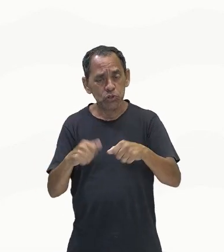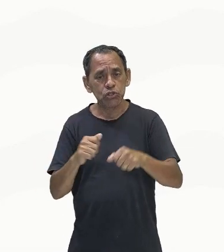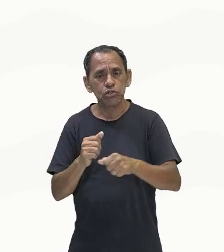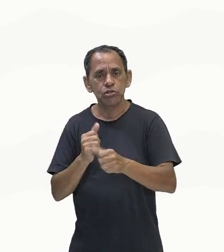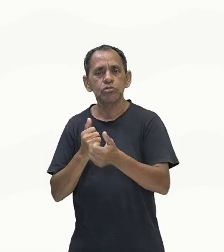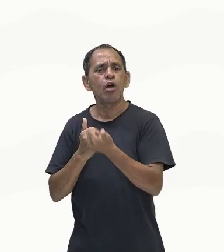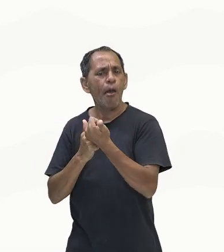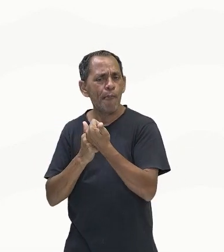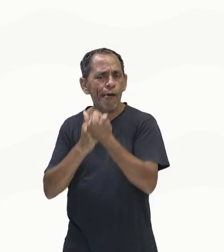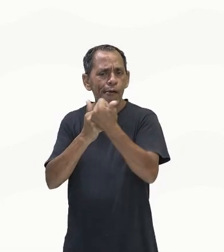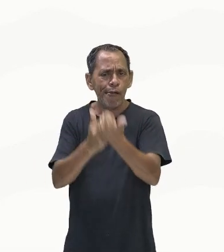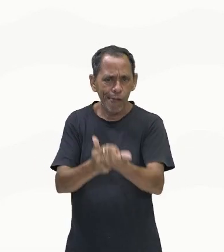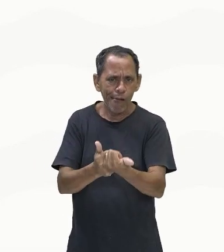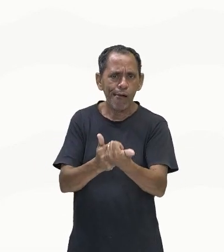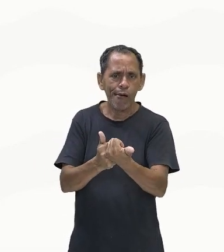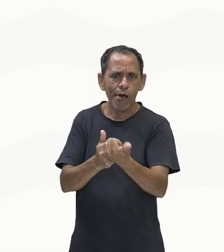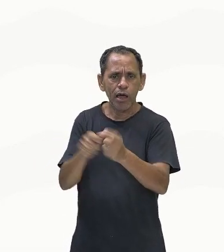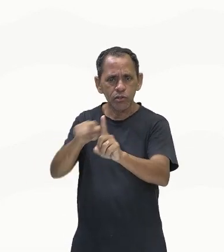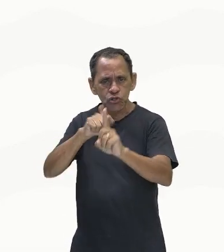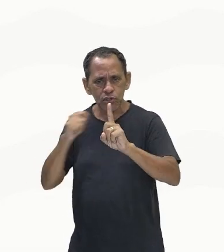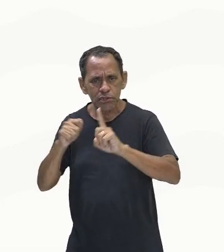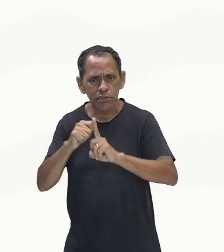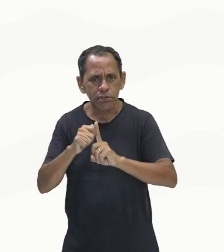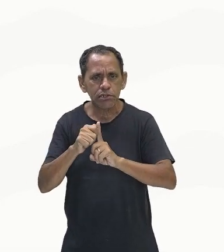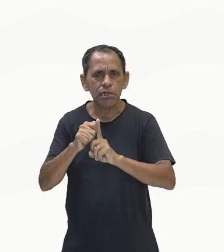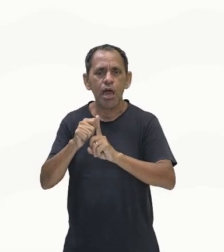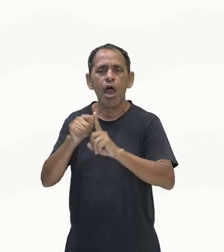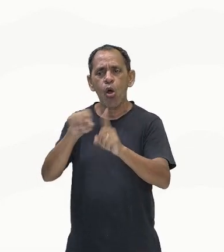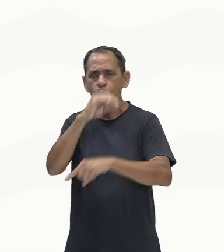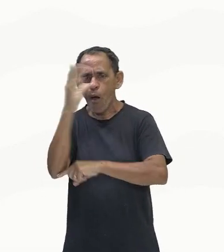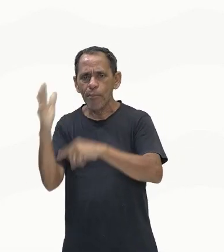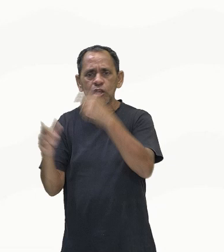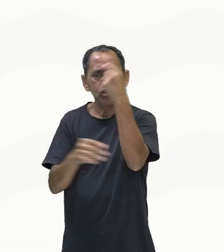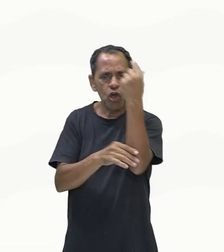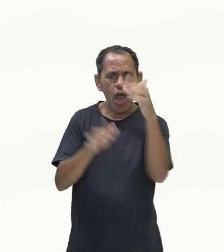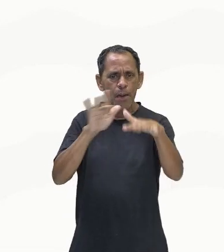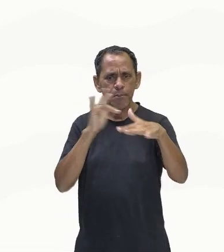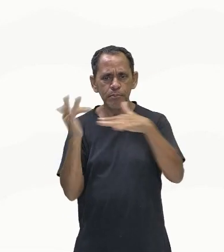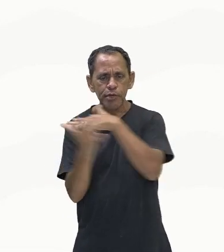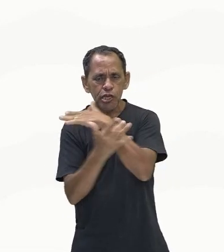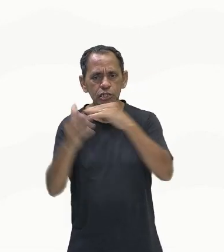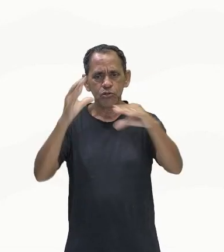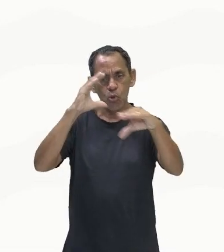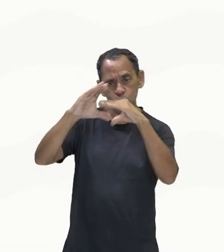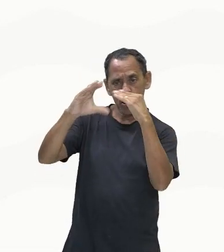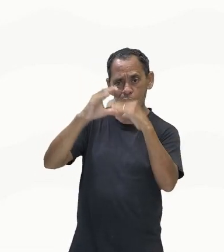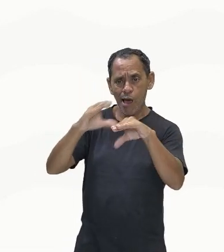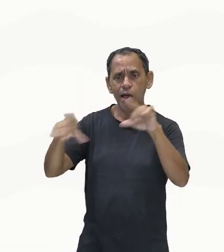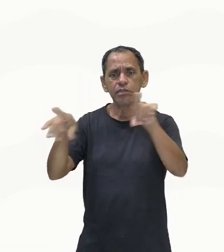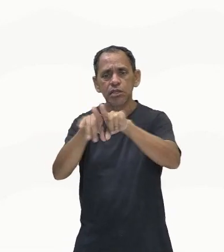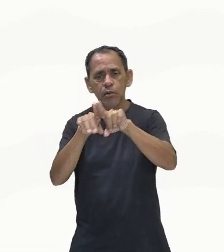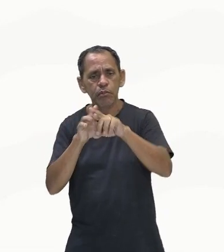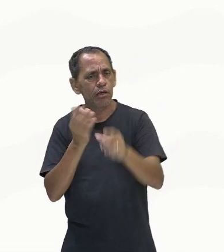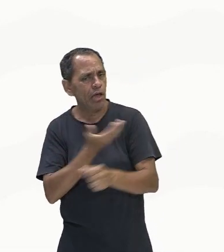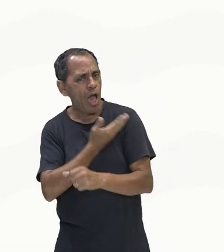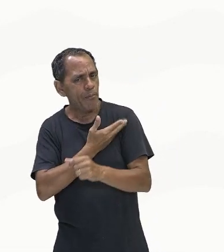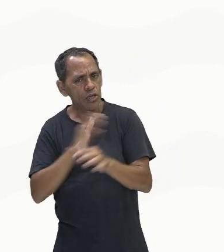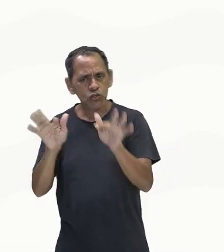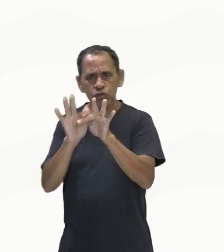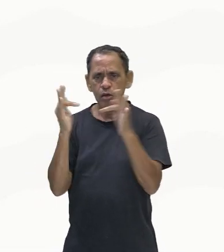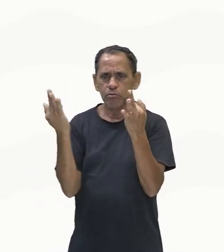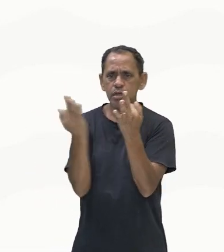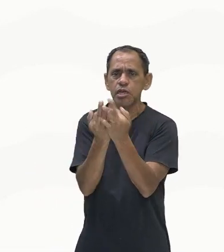sociais e ambientais, usar mídias sociais positivas, comunicar-se, estar com amigos e famílias,